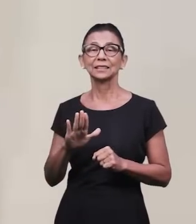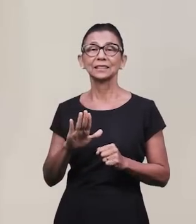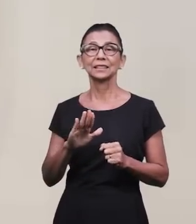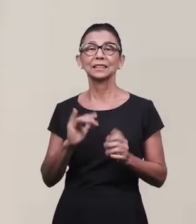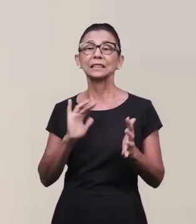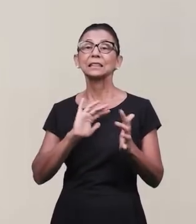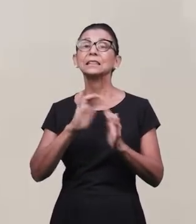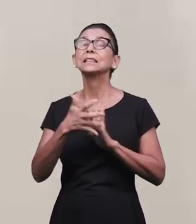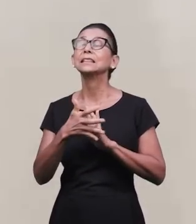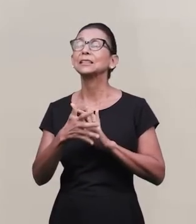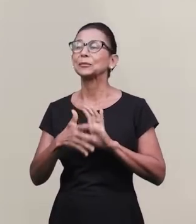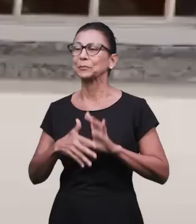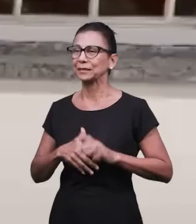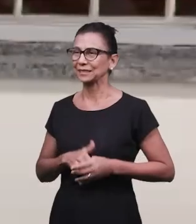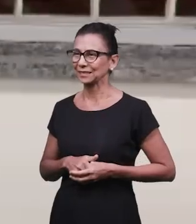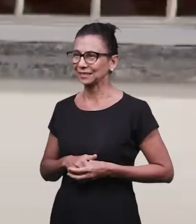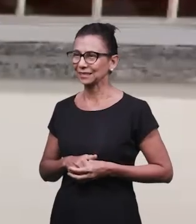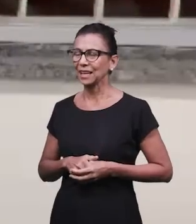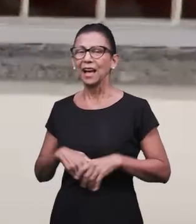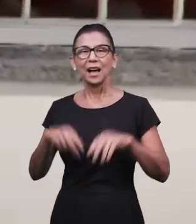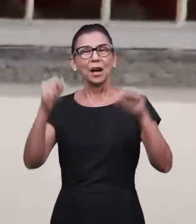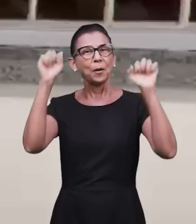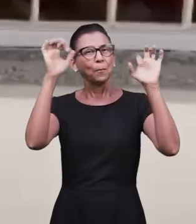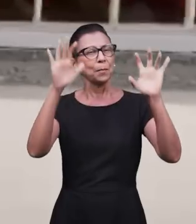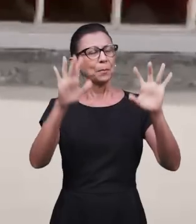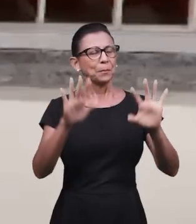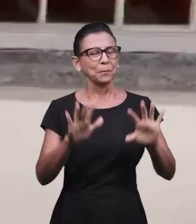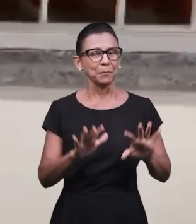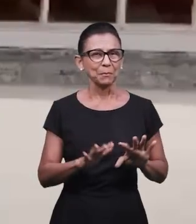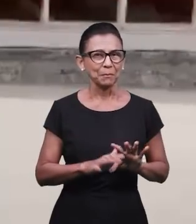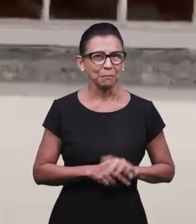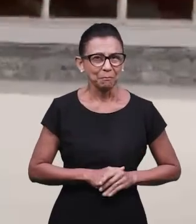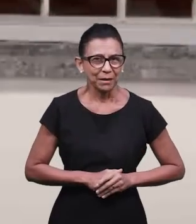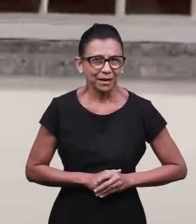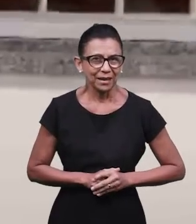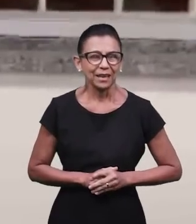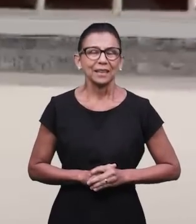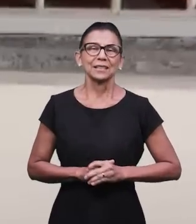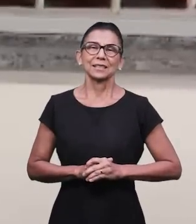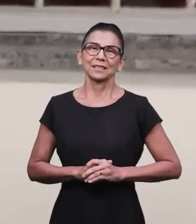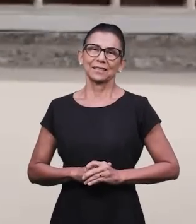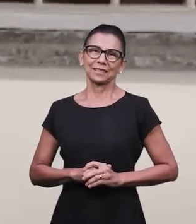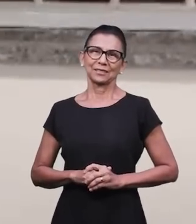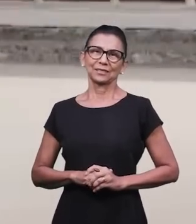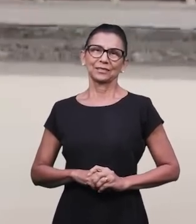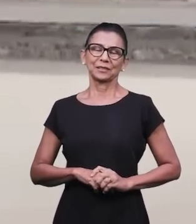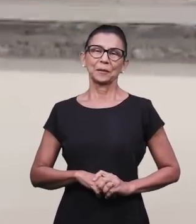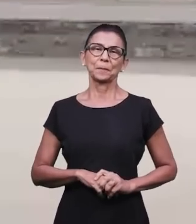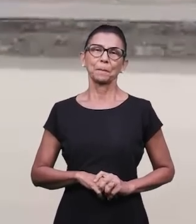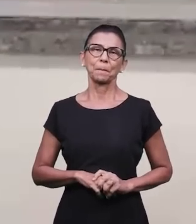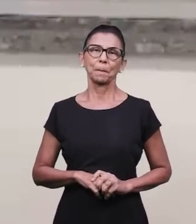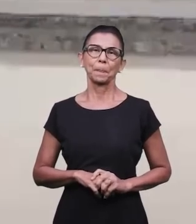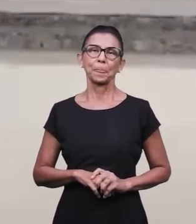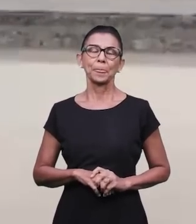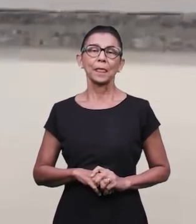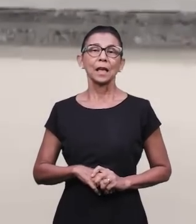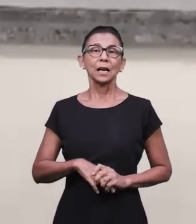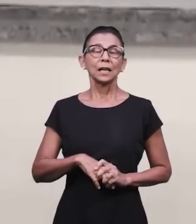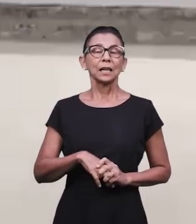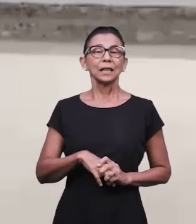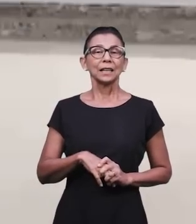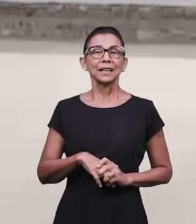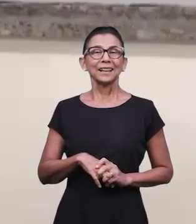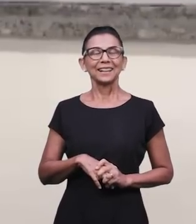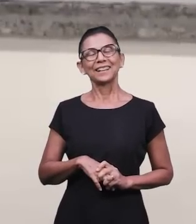Libras? Participamos a mamãe, uma grande bênção, a valorização através da língua de sinais, aquelas crianças todas